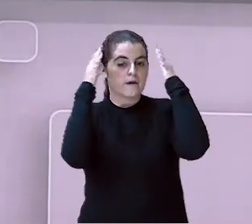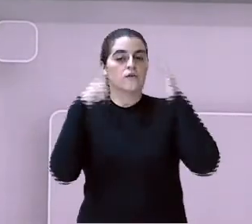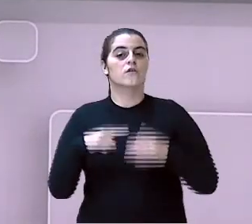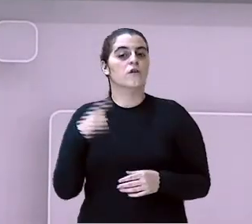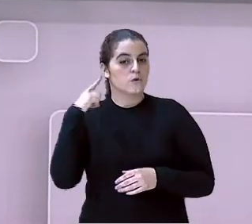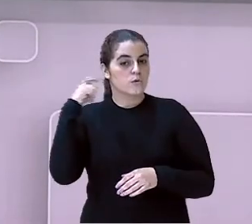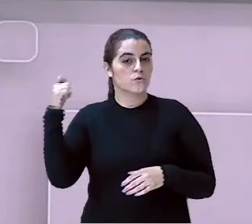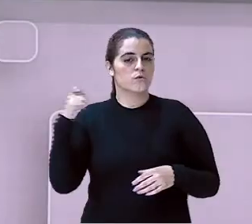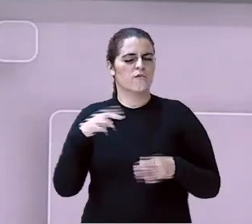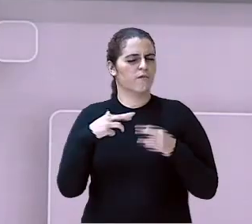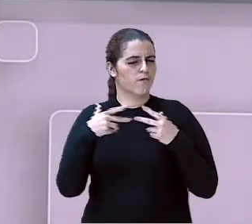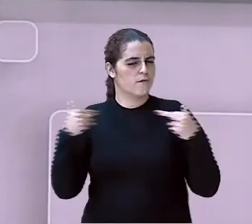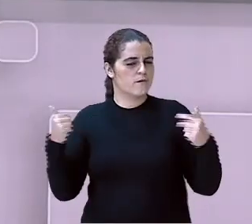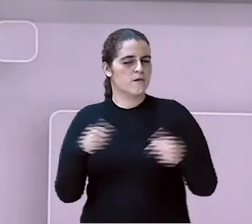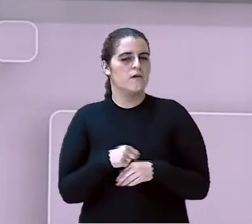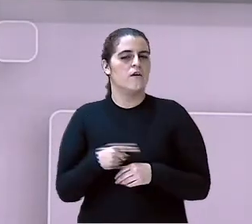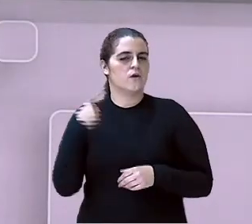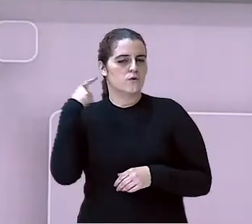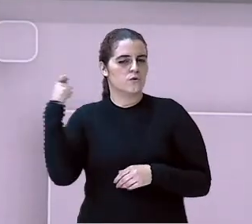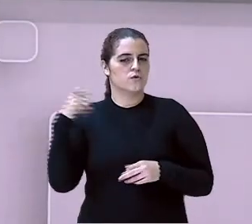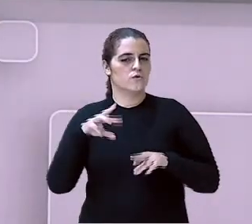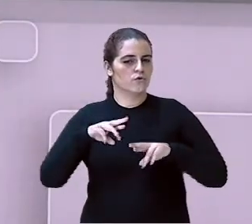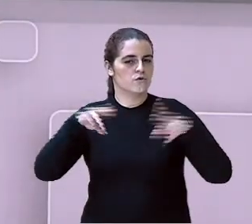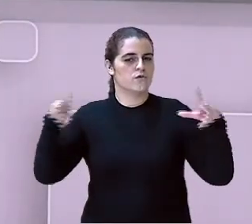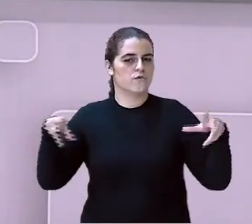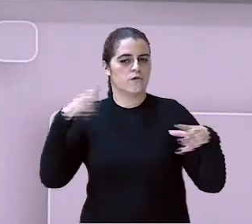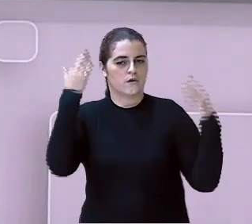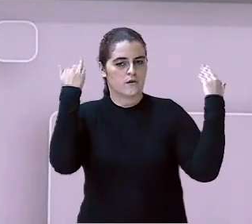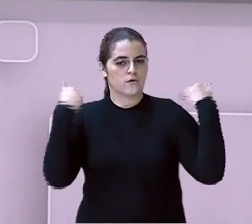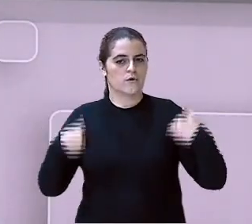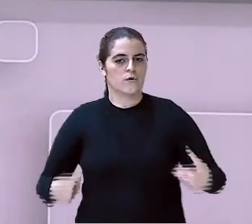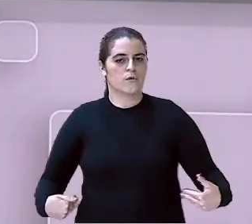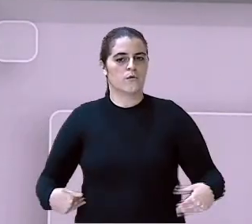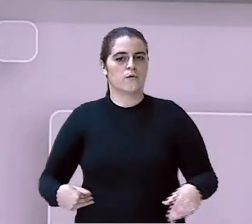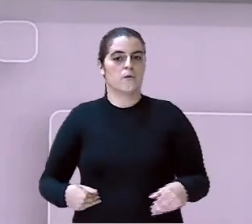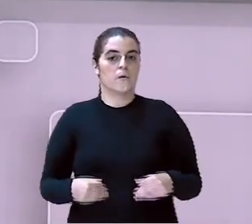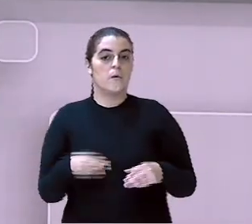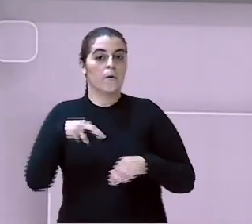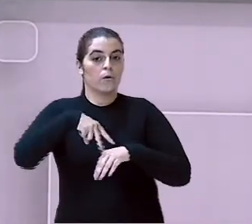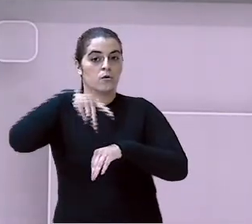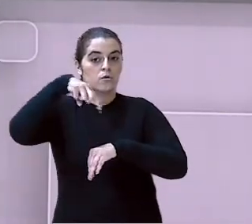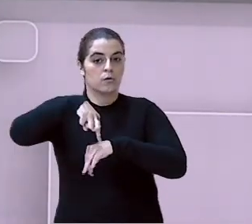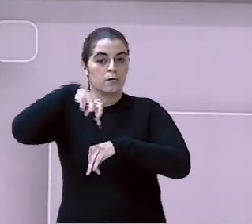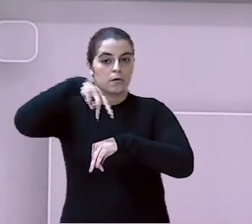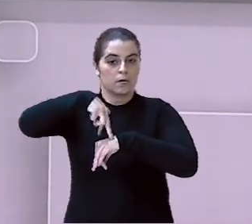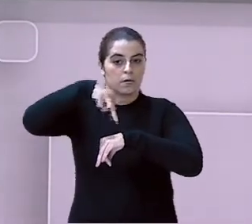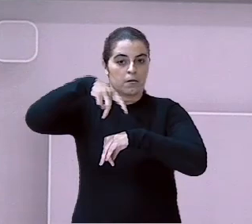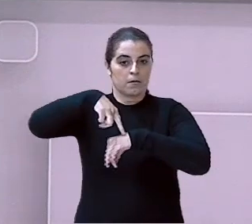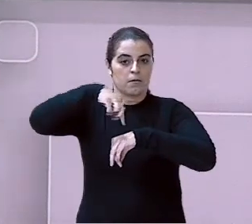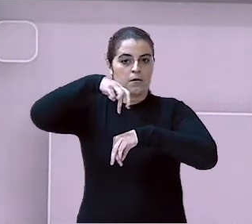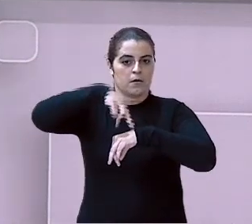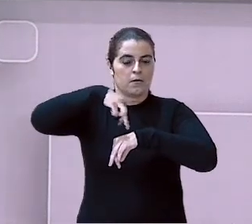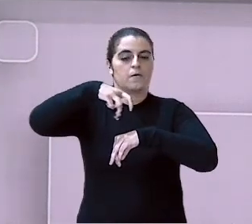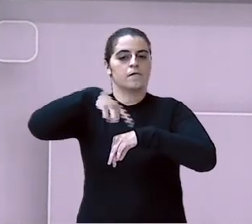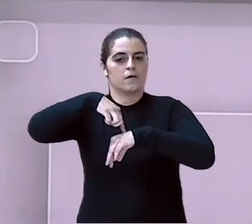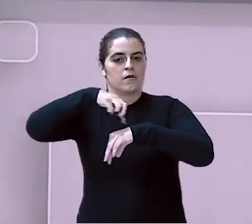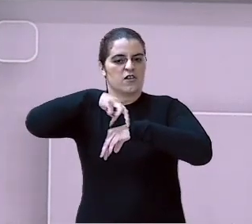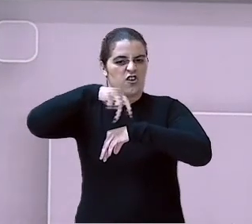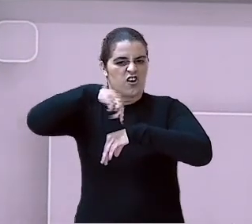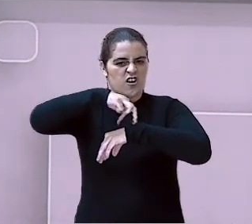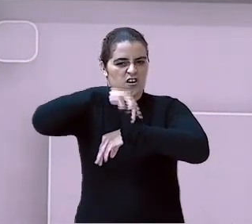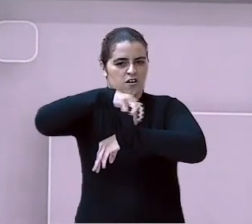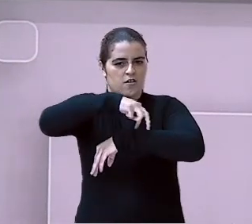cabeça. Dá para fazer vários sons com a nossa mão. E os nossos pés? Quando a gente quer caminhar, quando a gente